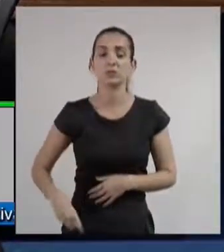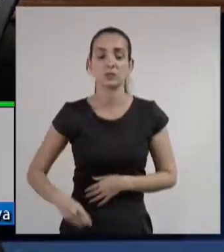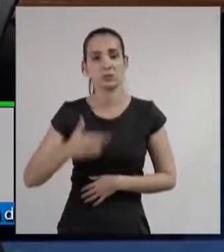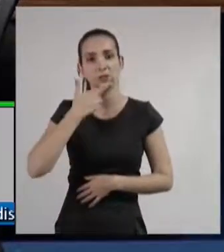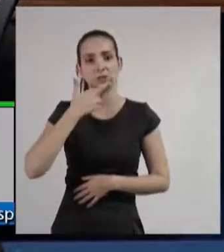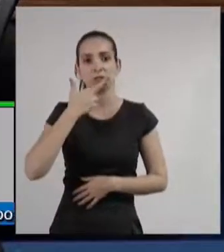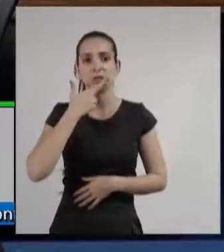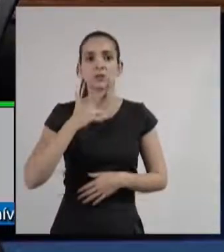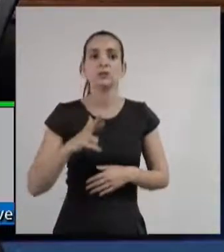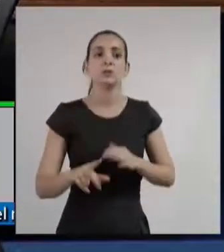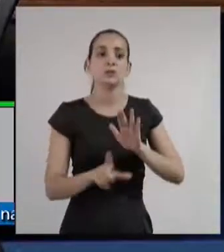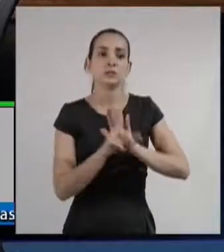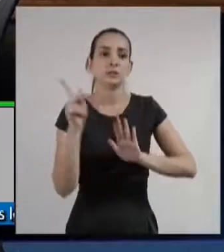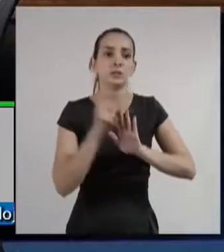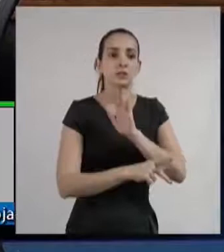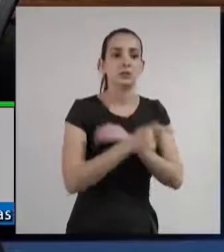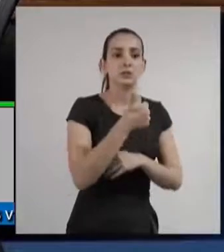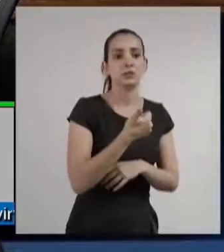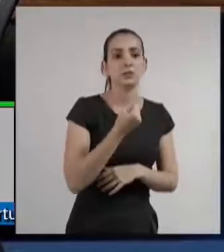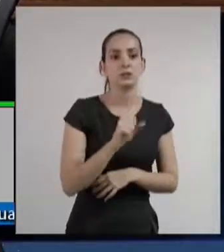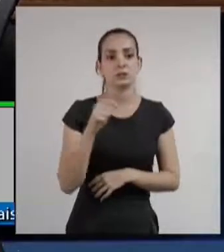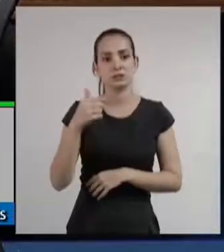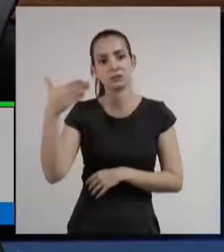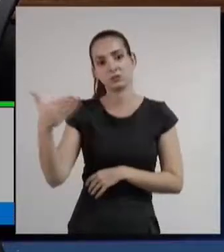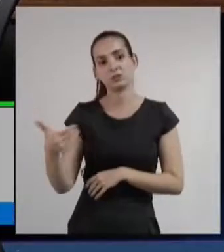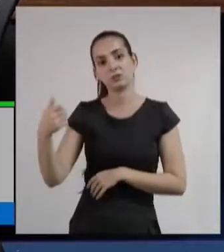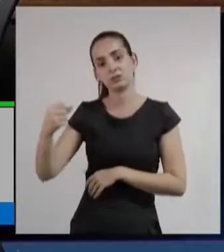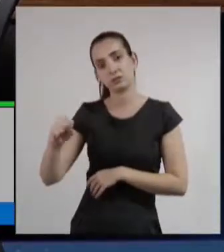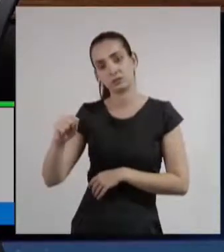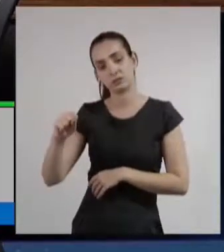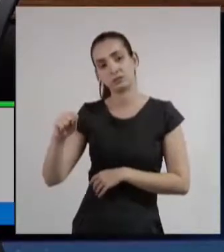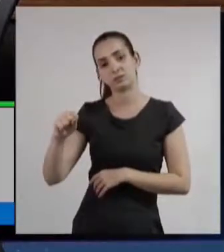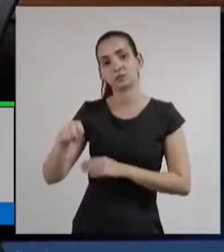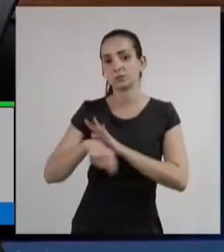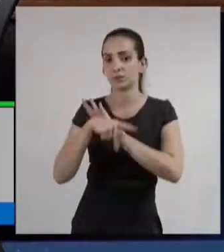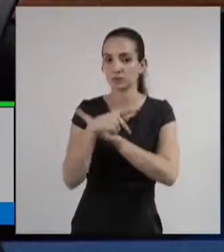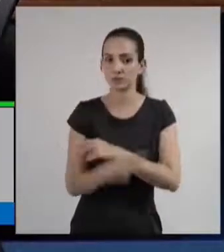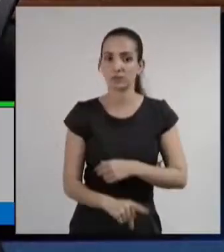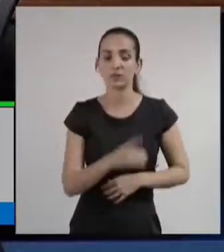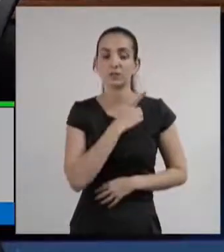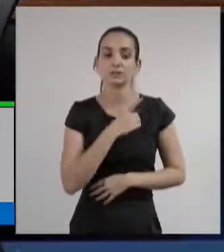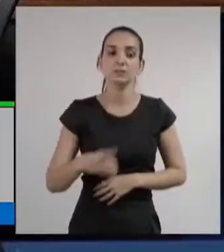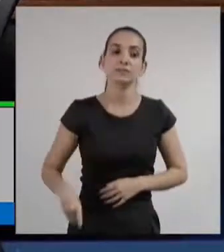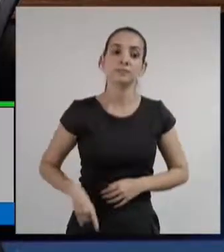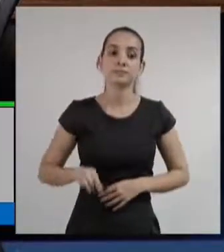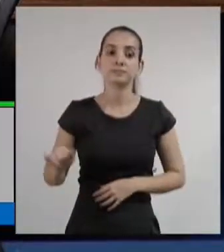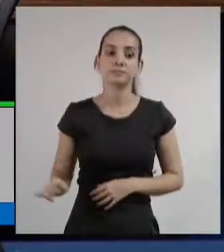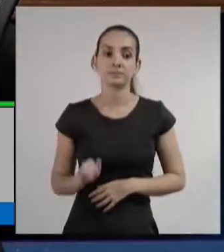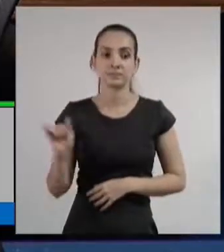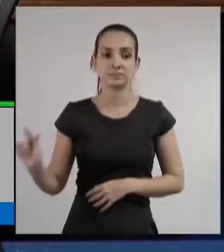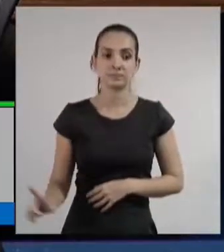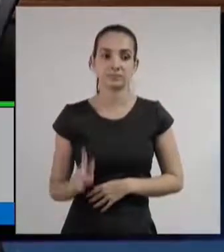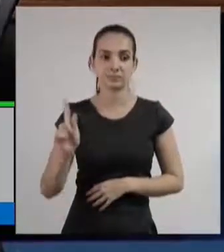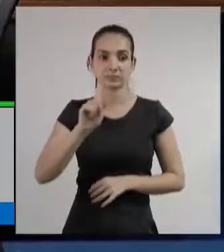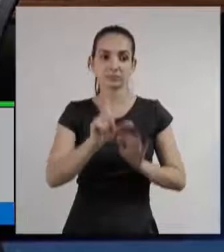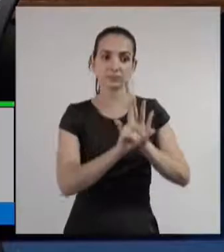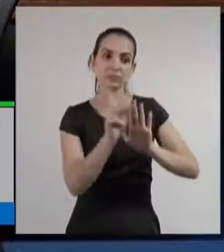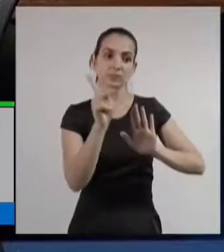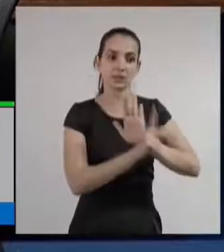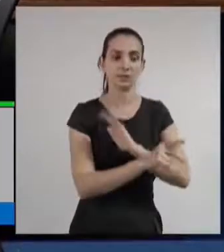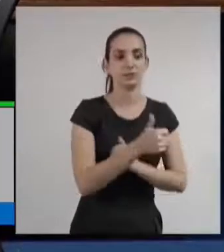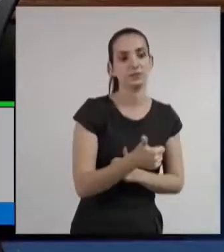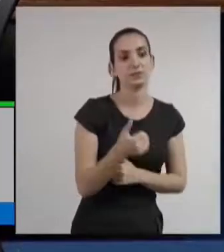Câmara. Projeto de lei número 187, 2018, de autoria do deputado João Grandão. Projeto de lei